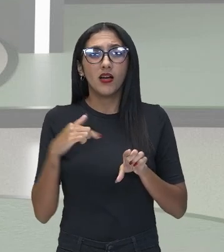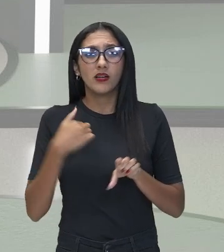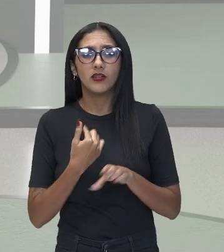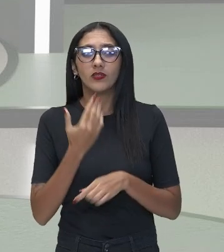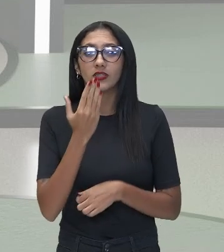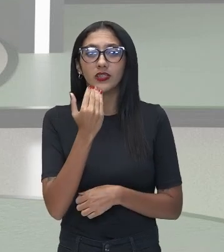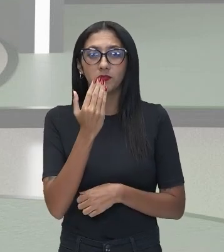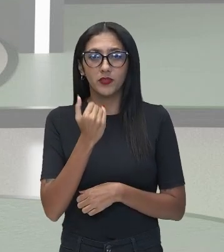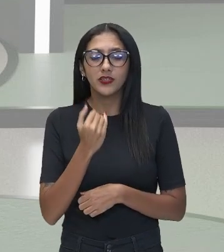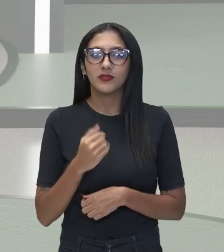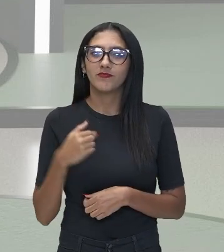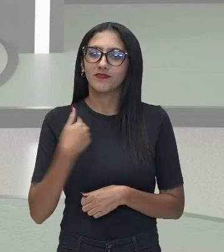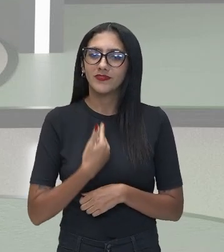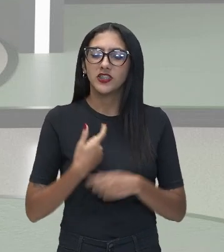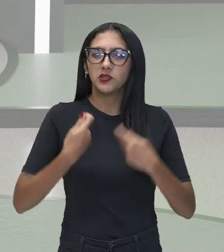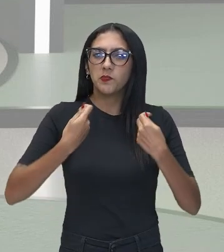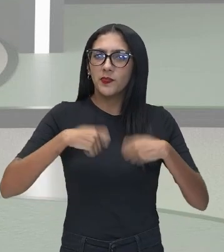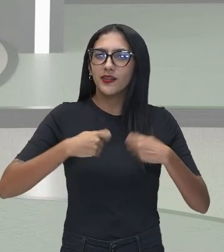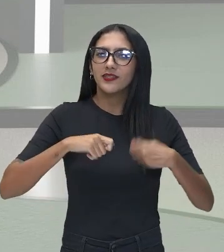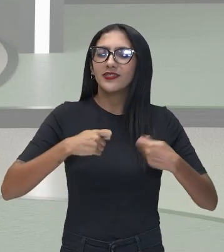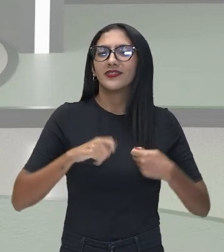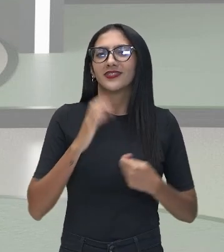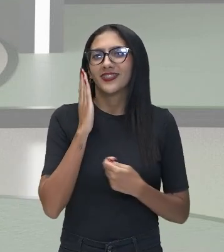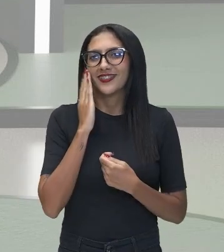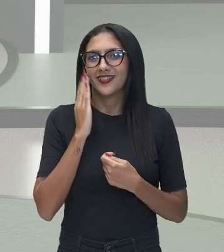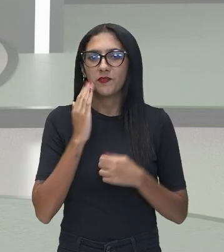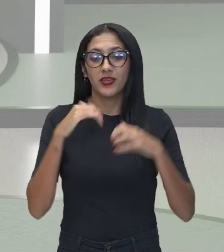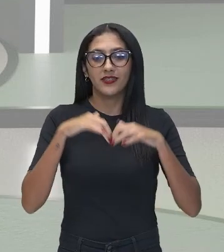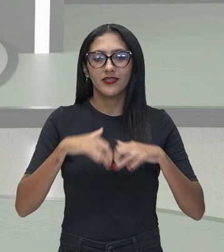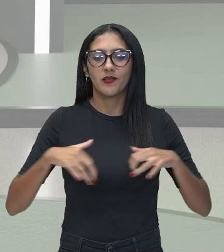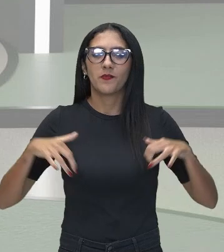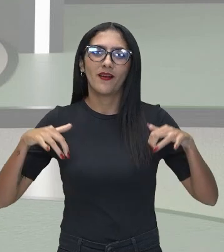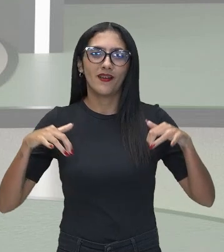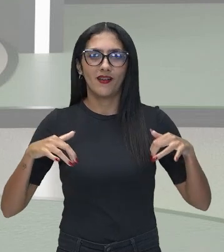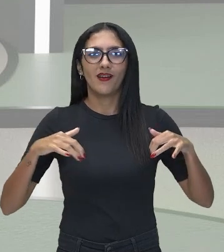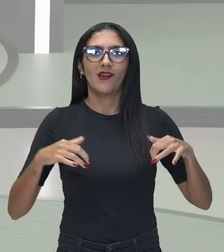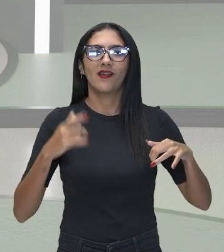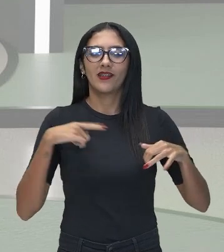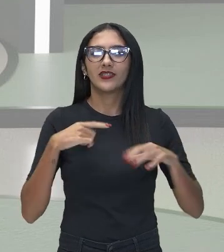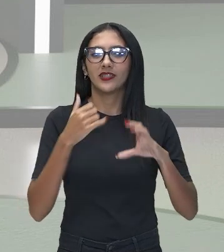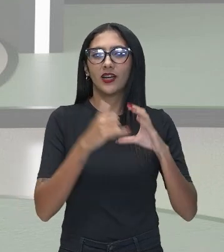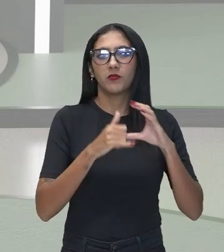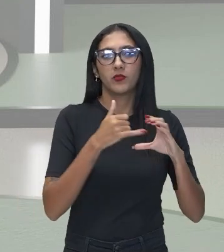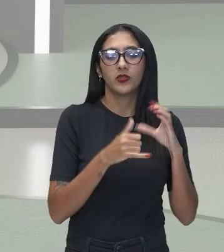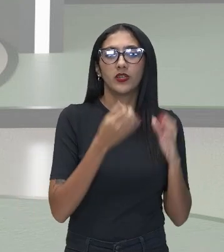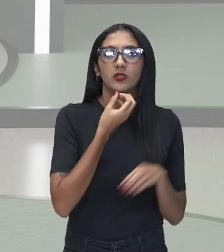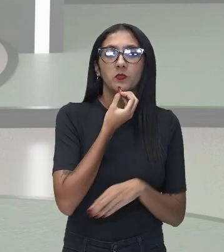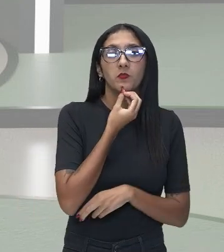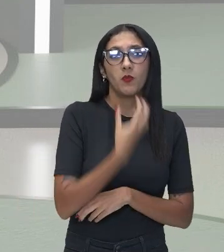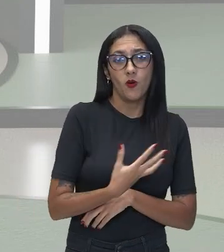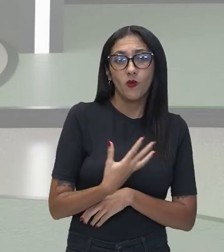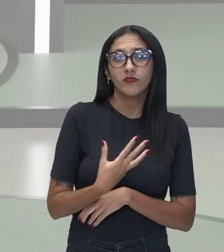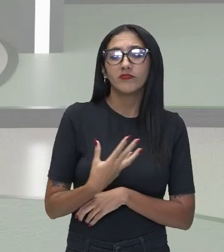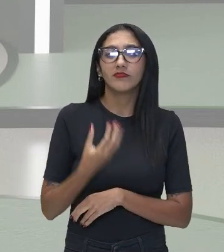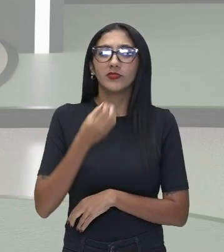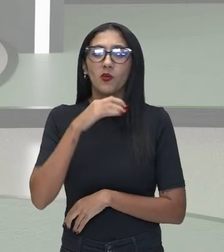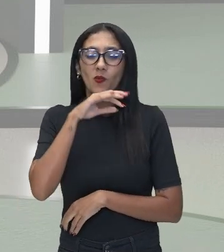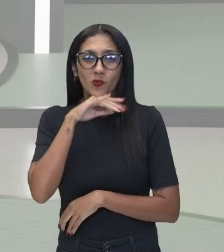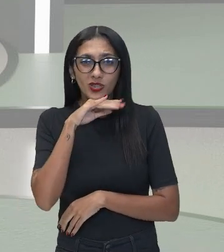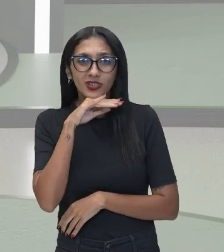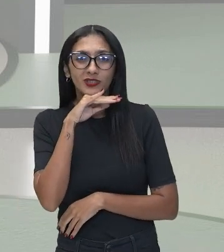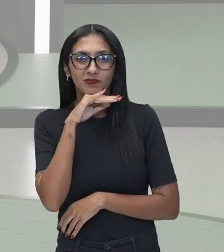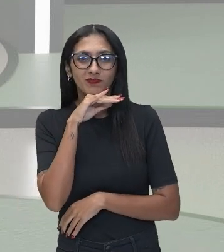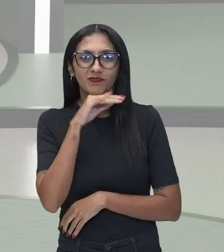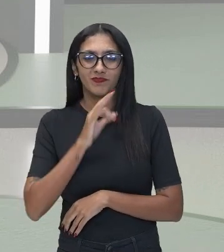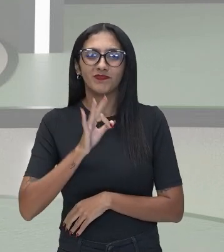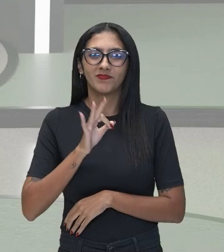alimentação a gente precisa também saber separar os carboidratos que são bons e os carboidratos que não são bons,